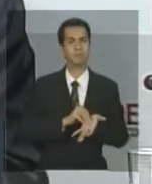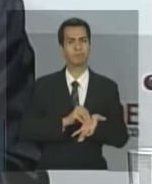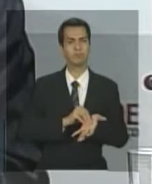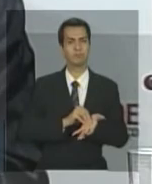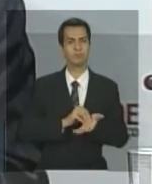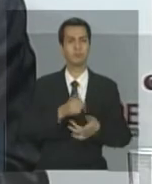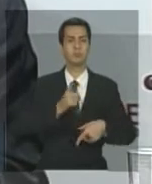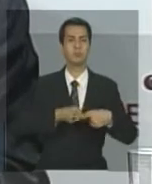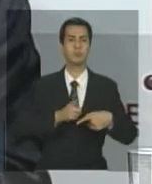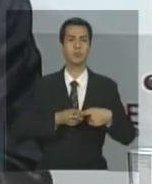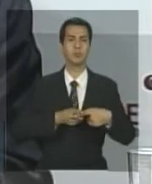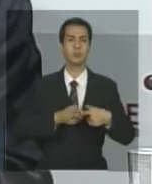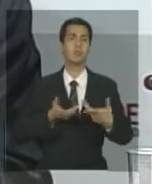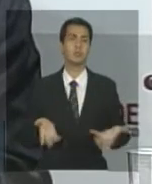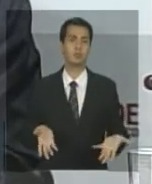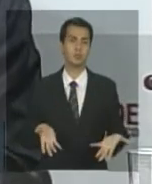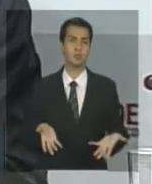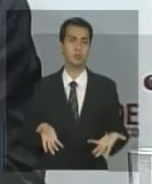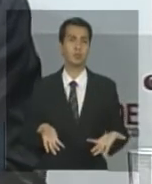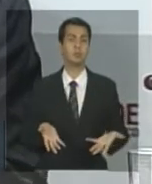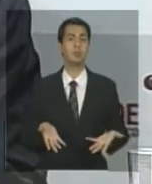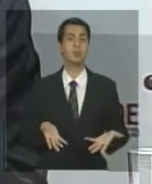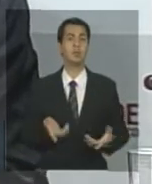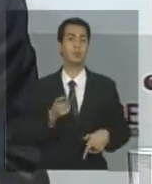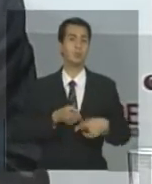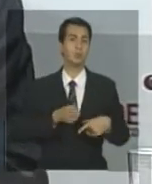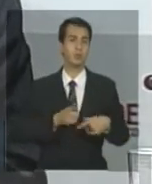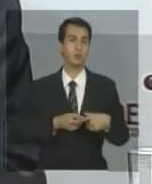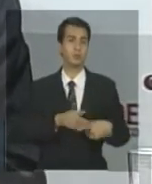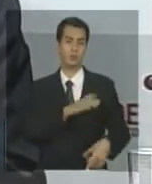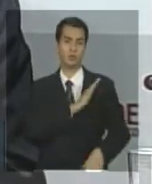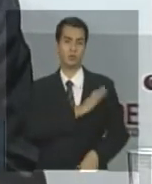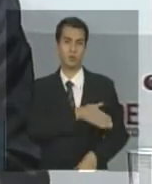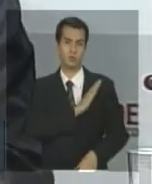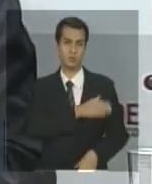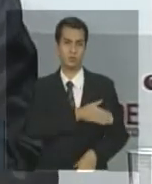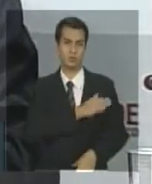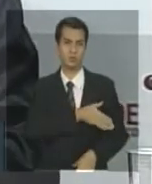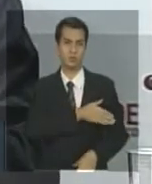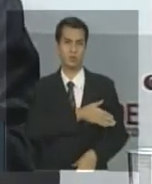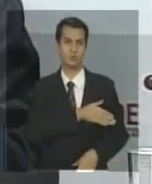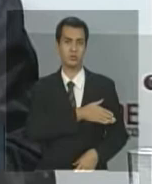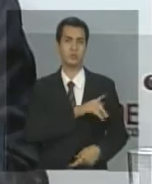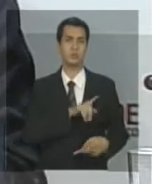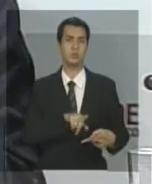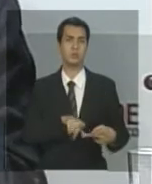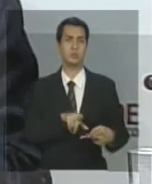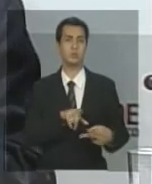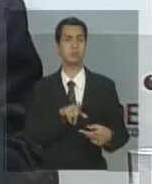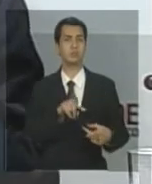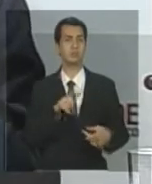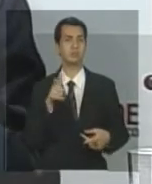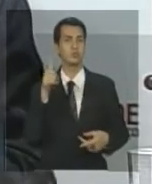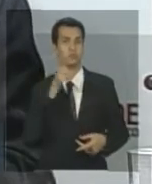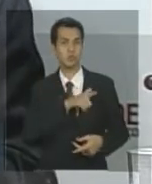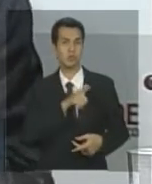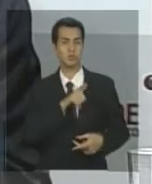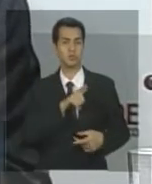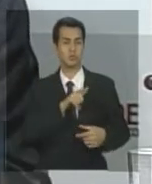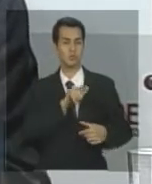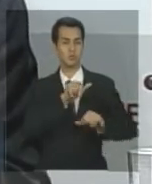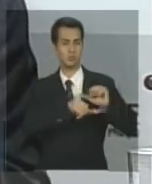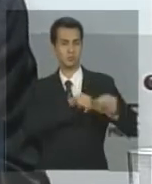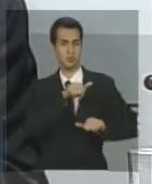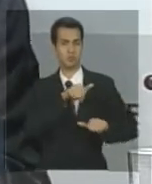desses órgãos, né? É muito difícil você manter um coração de forma adequada, ainda